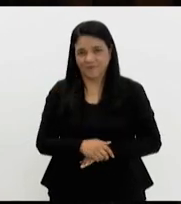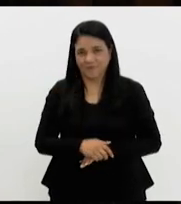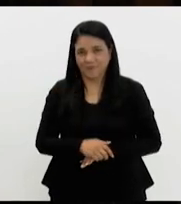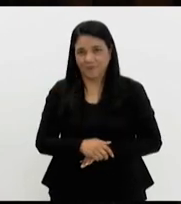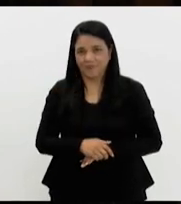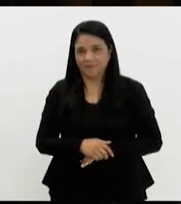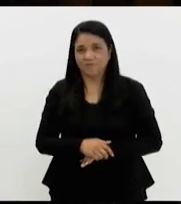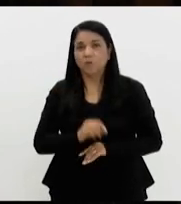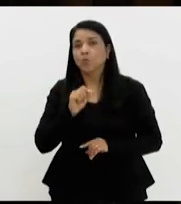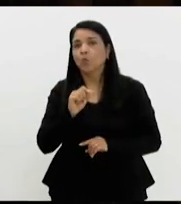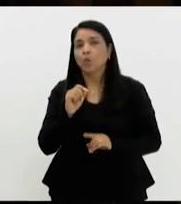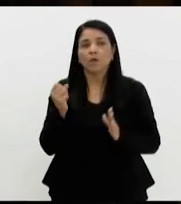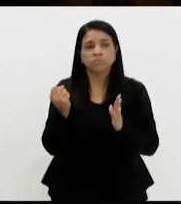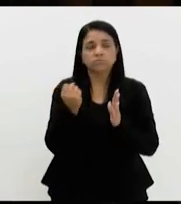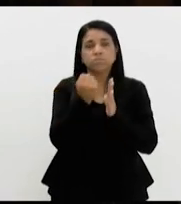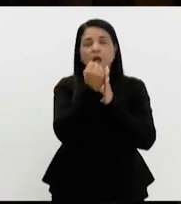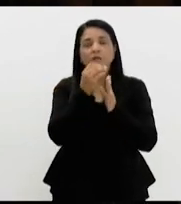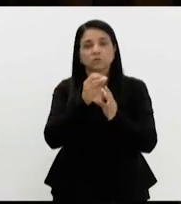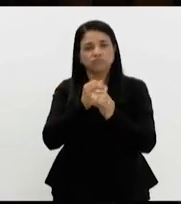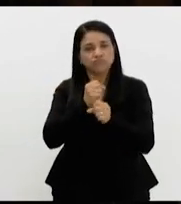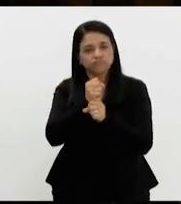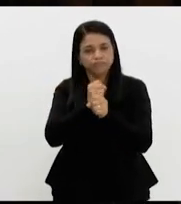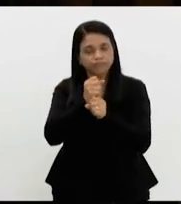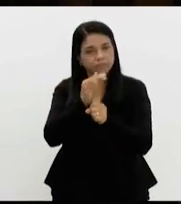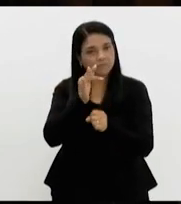Qual é o impacto disso nos próximos anos?